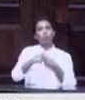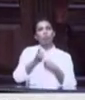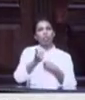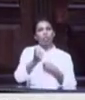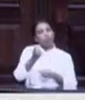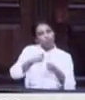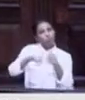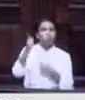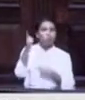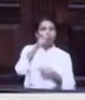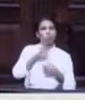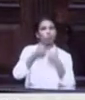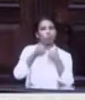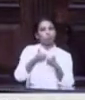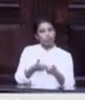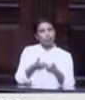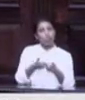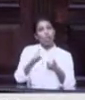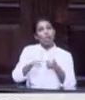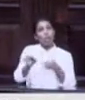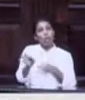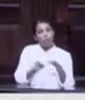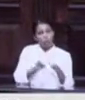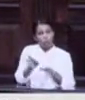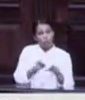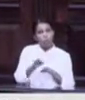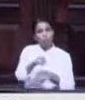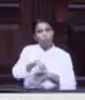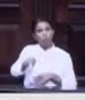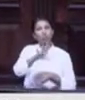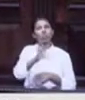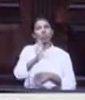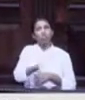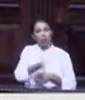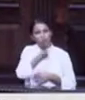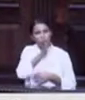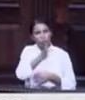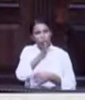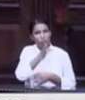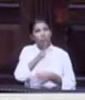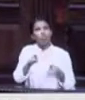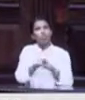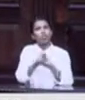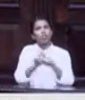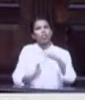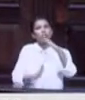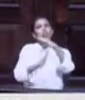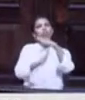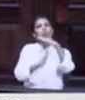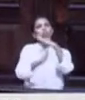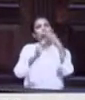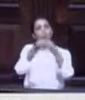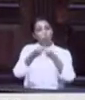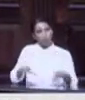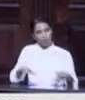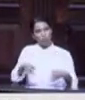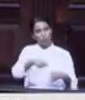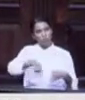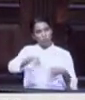Janeiro. Esse é o projeto popularmente conhecido como o teto dos gastos dos